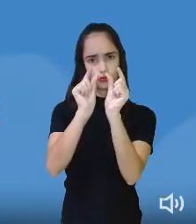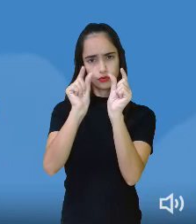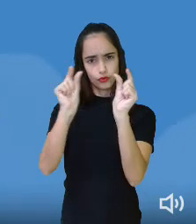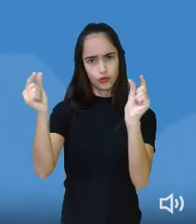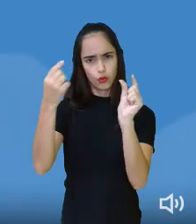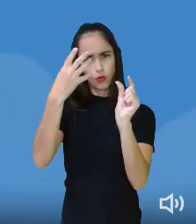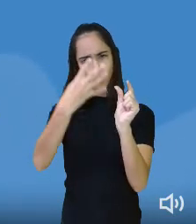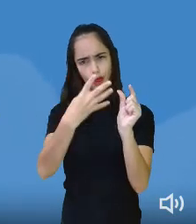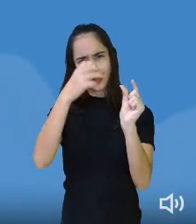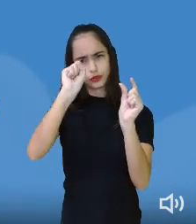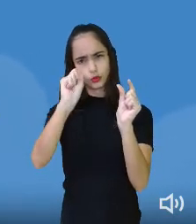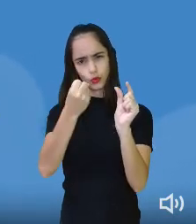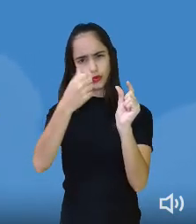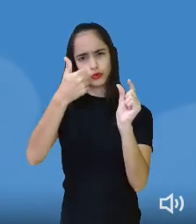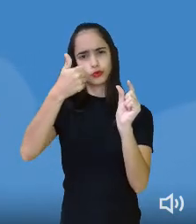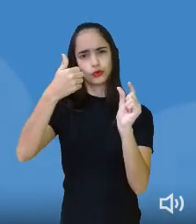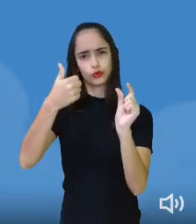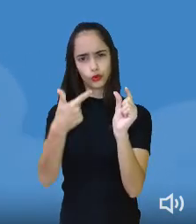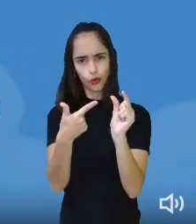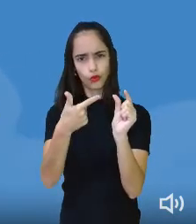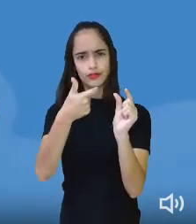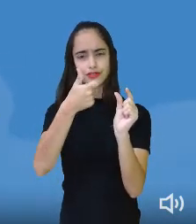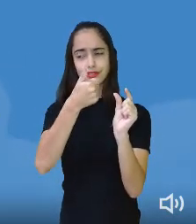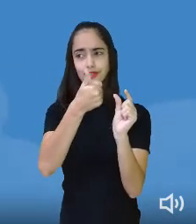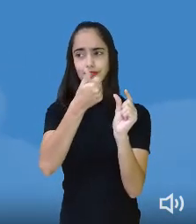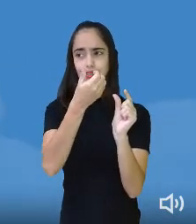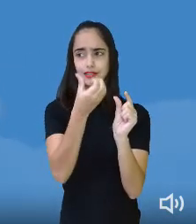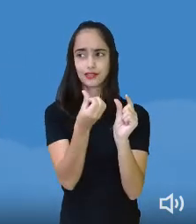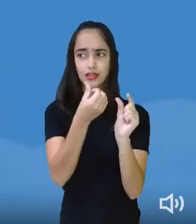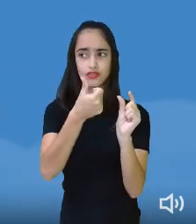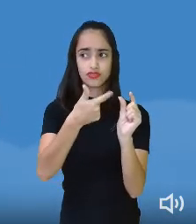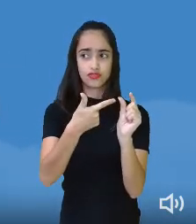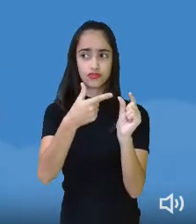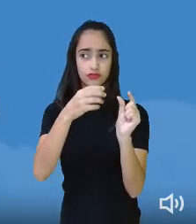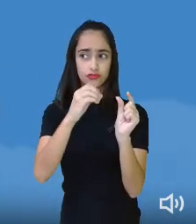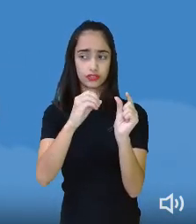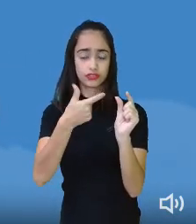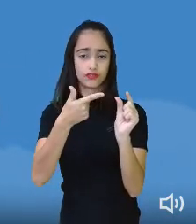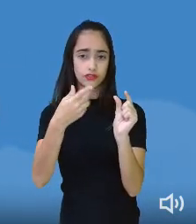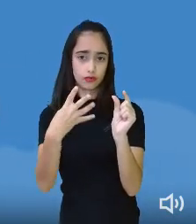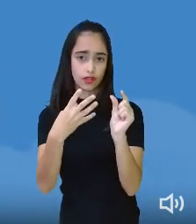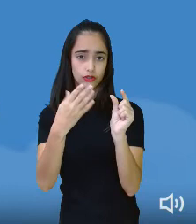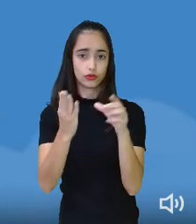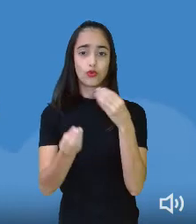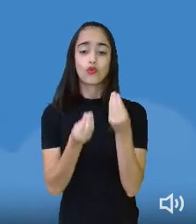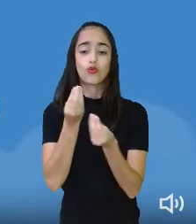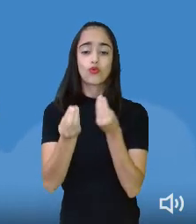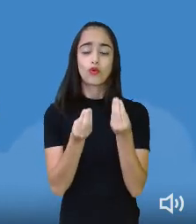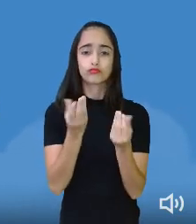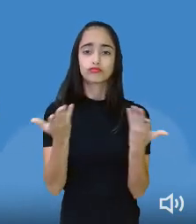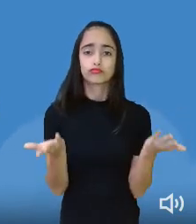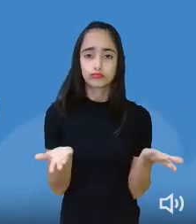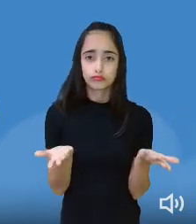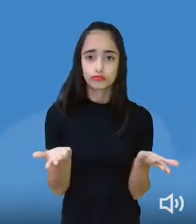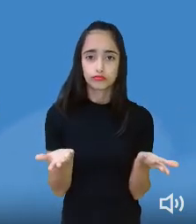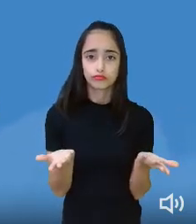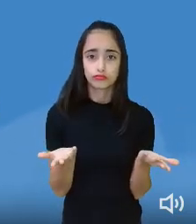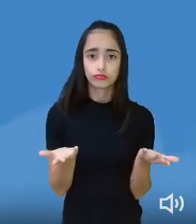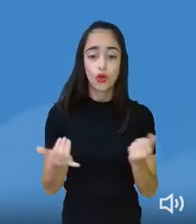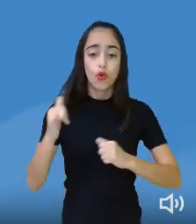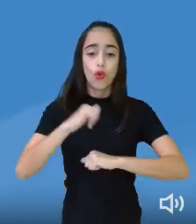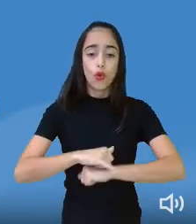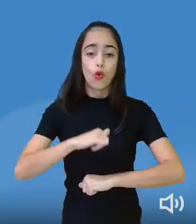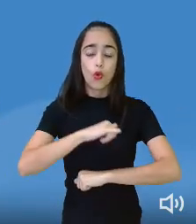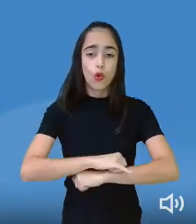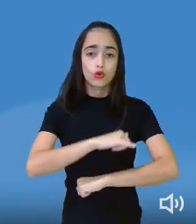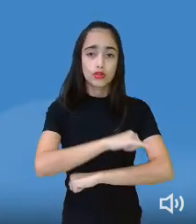4, 8, 12, 16, 20 e 24. Qual seria o padrão aí? O sapinho ele estaria pulando os números